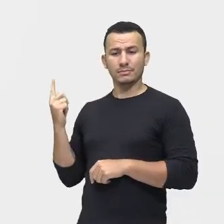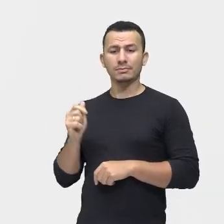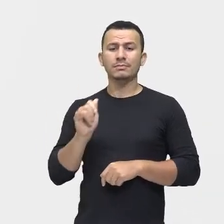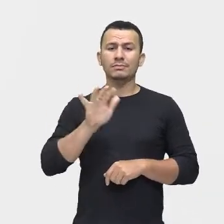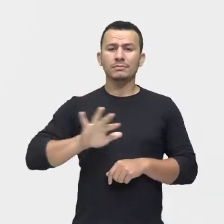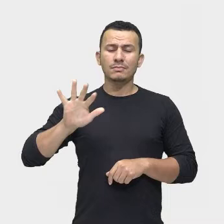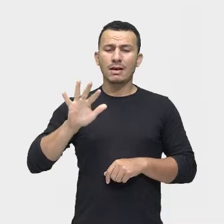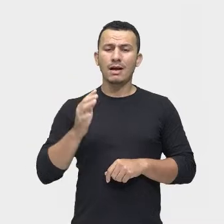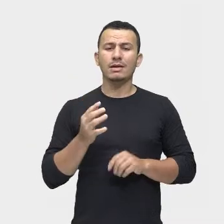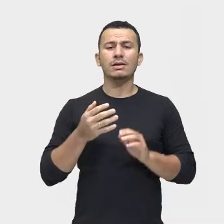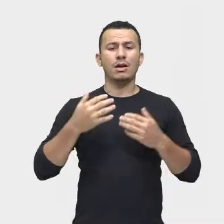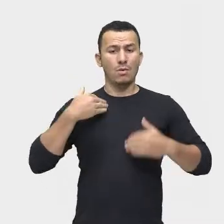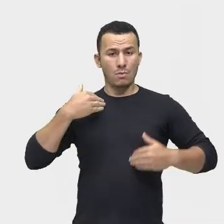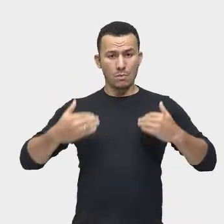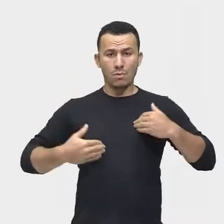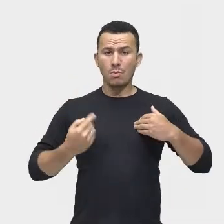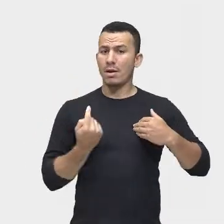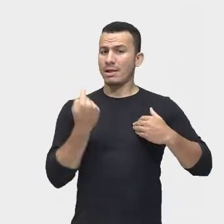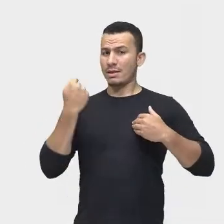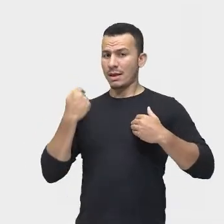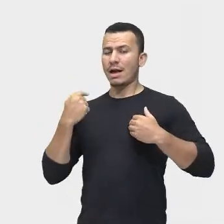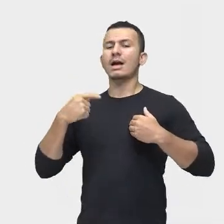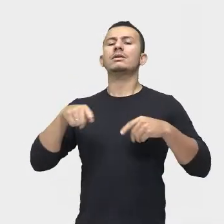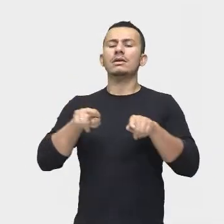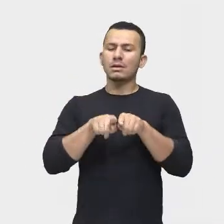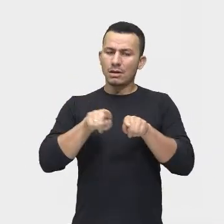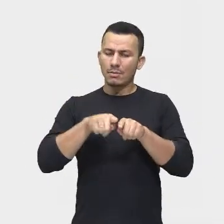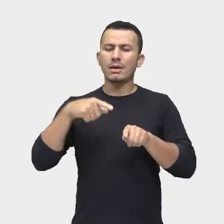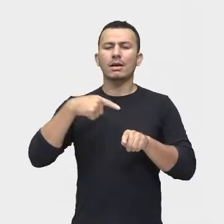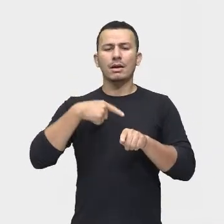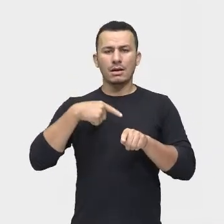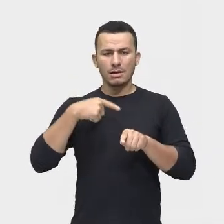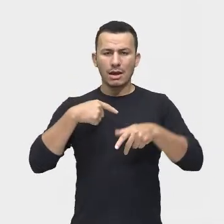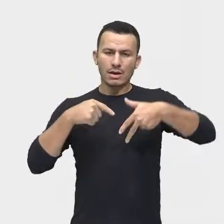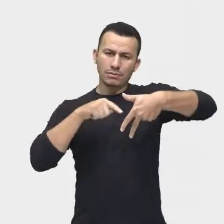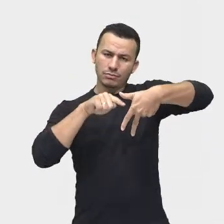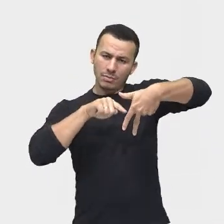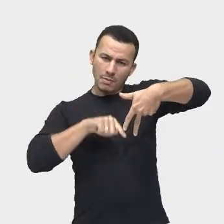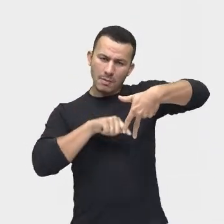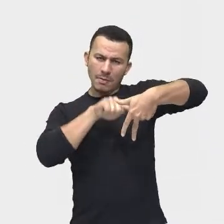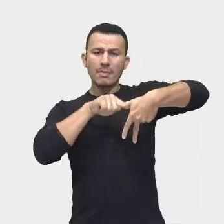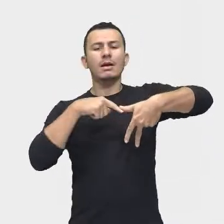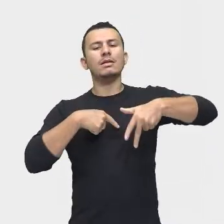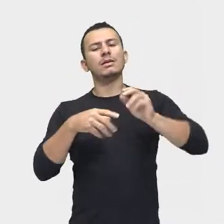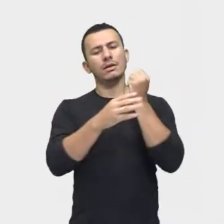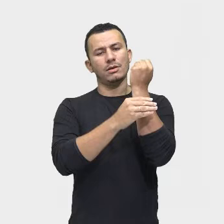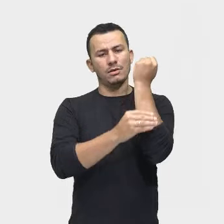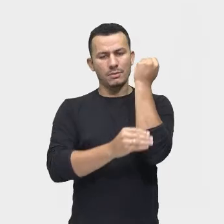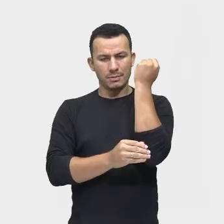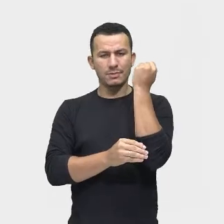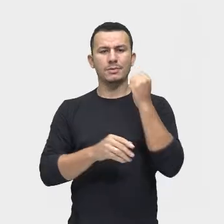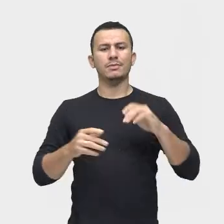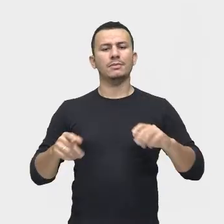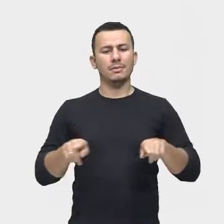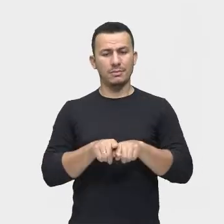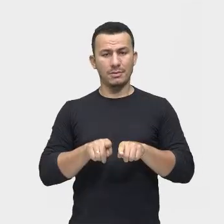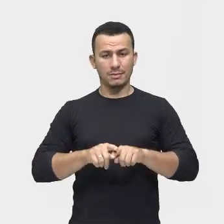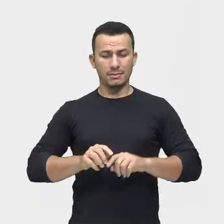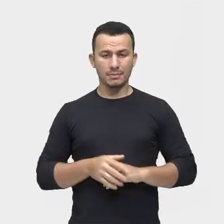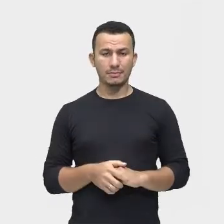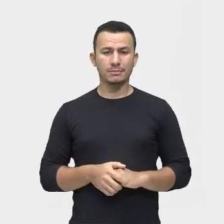de trás, né, do corpo, também mostrando para você aí que ele é todo revestido de músculos. E aí você